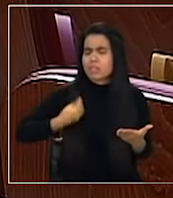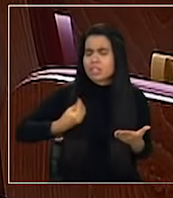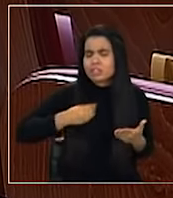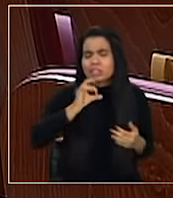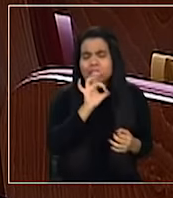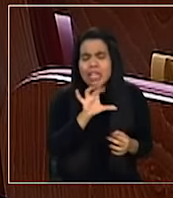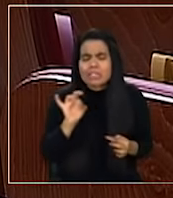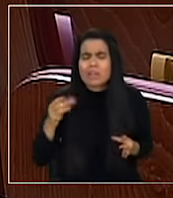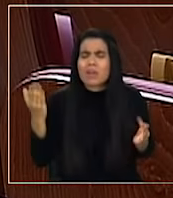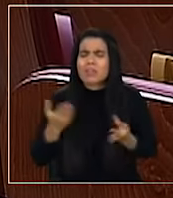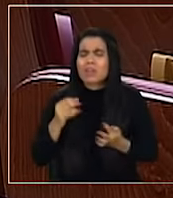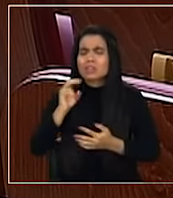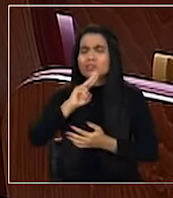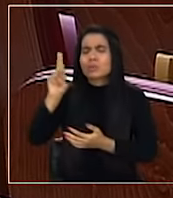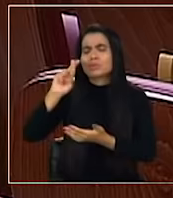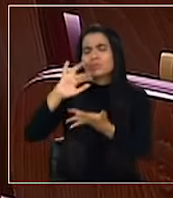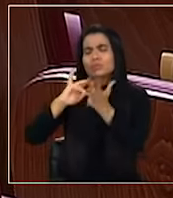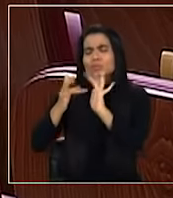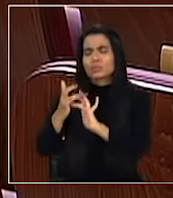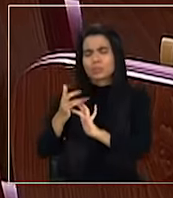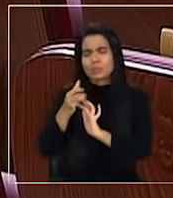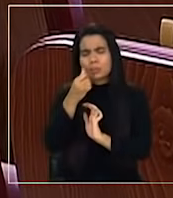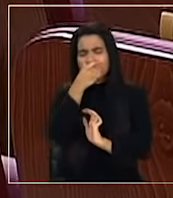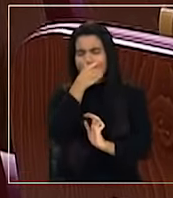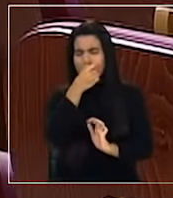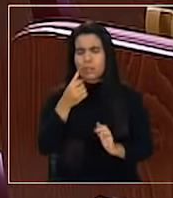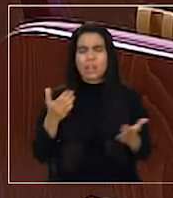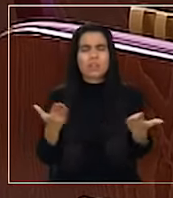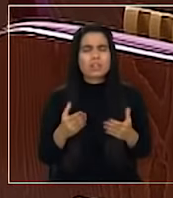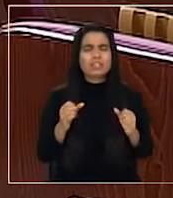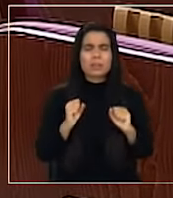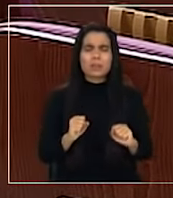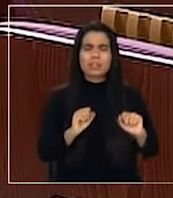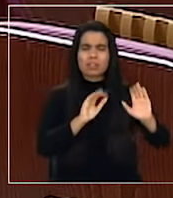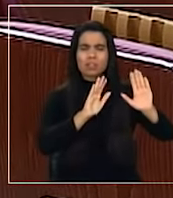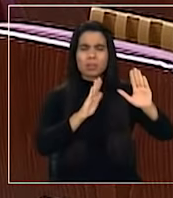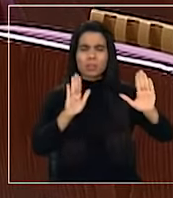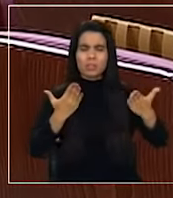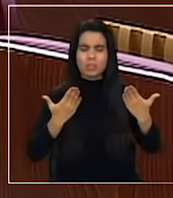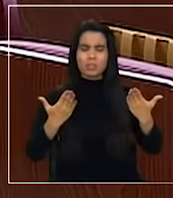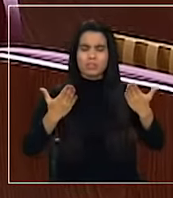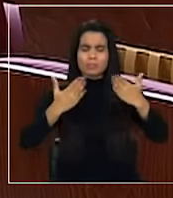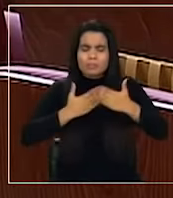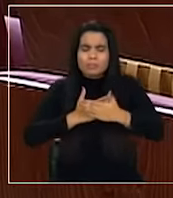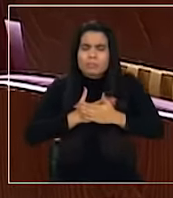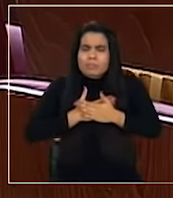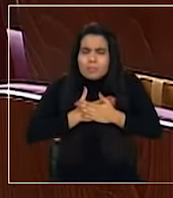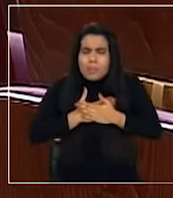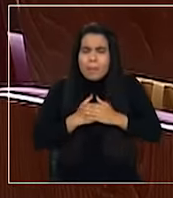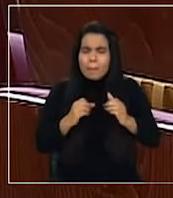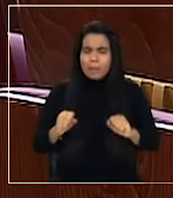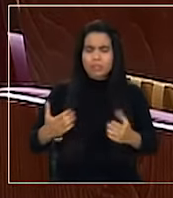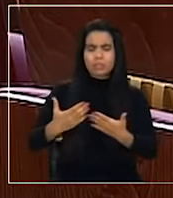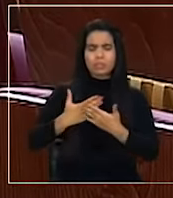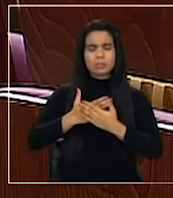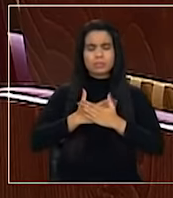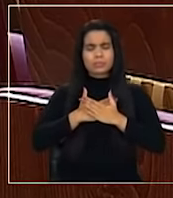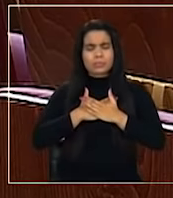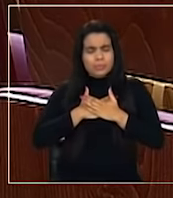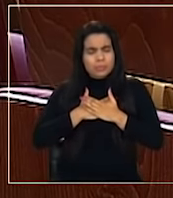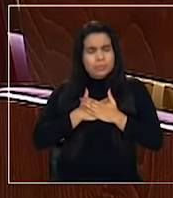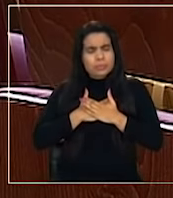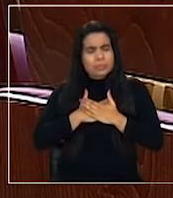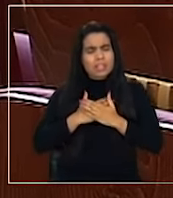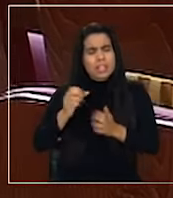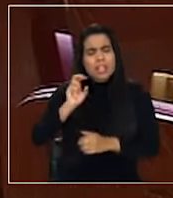agora, em nome do Senhor Jesus. Meu amigo, minha amiga, põe as duas mãos no seu peito aí agora, põe as suas duas mãos no seu peito.